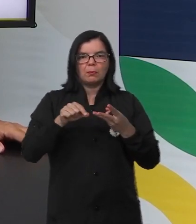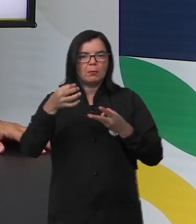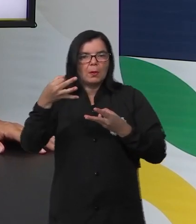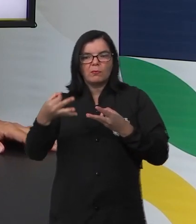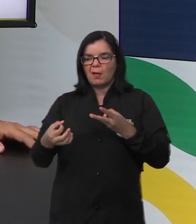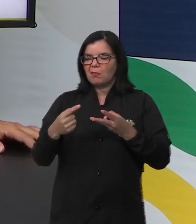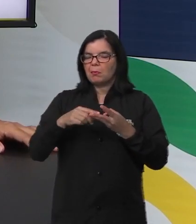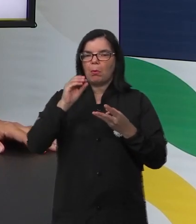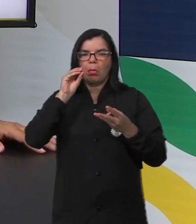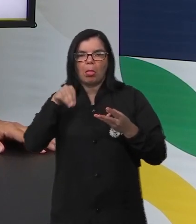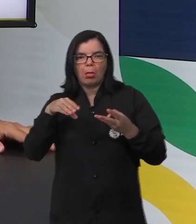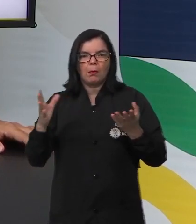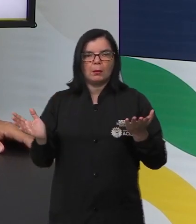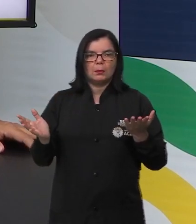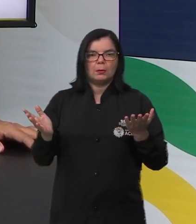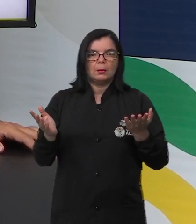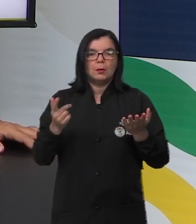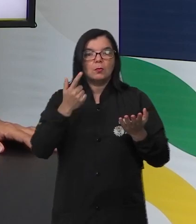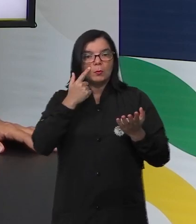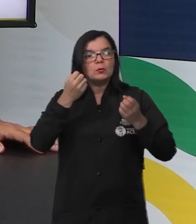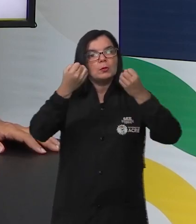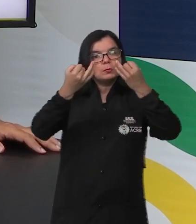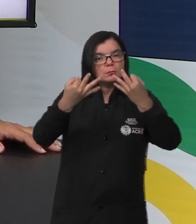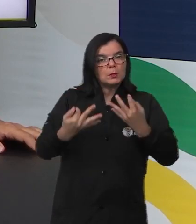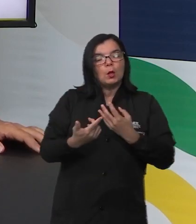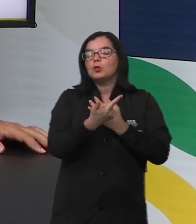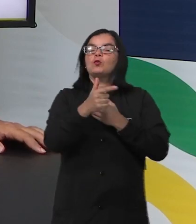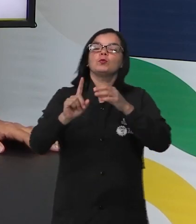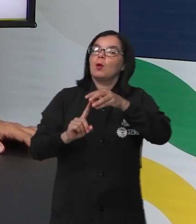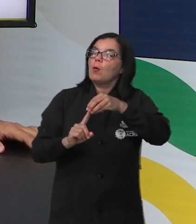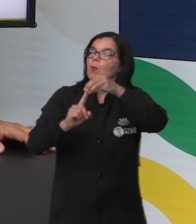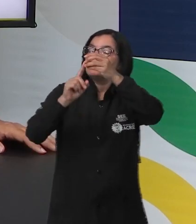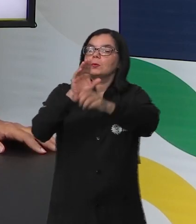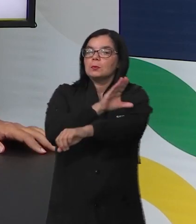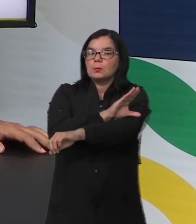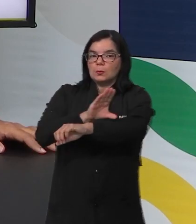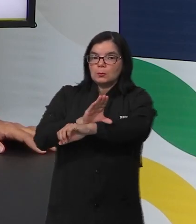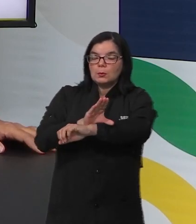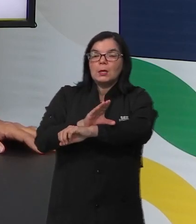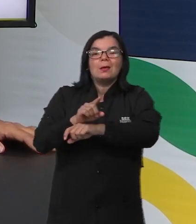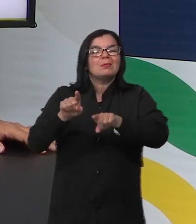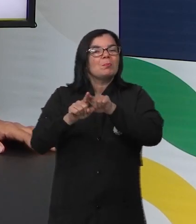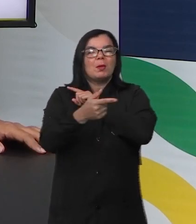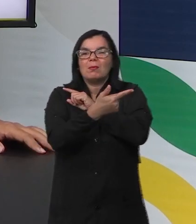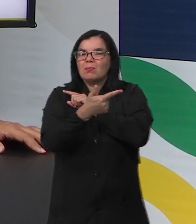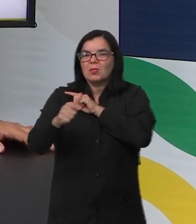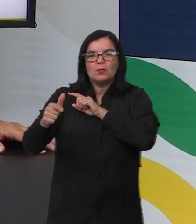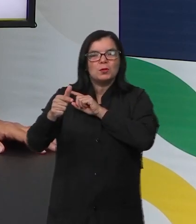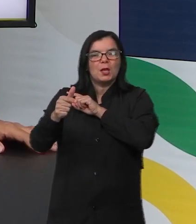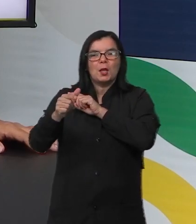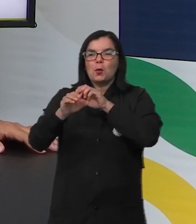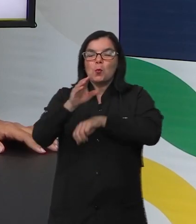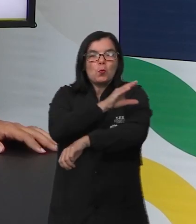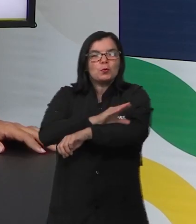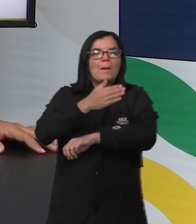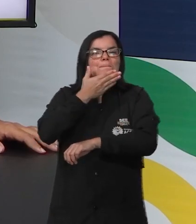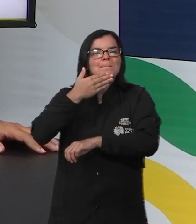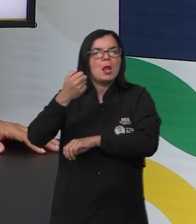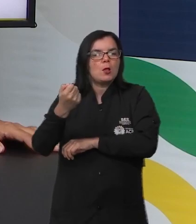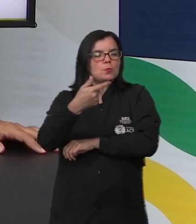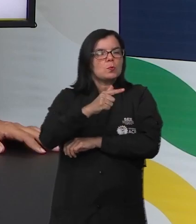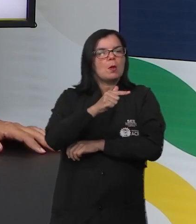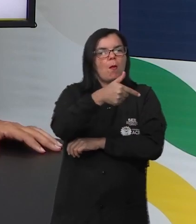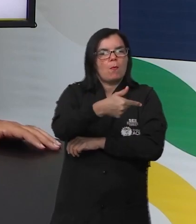isso não presta. Como a gente já deixou aqui, ó, não existe uma única cultura. E não existe uma cultura melhor que a outra. O